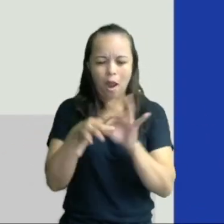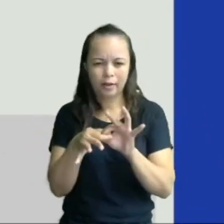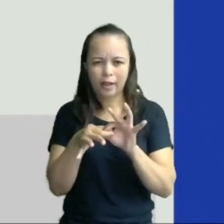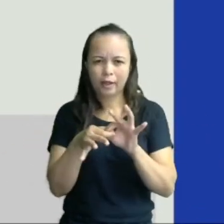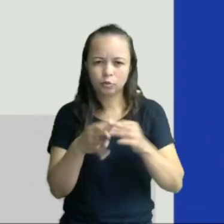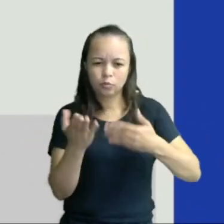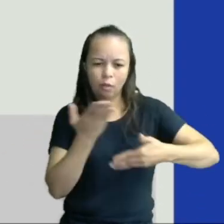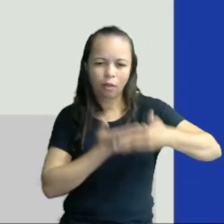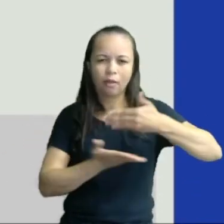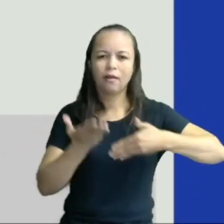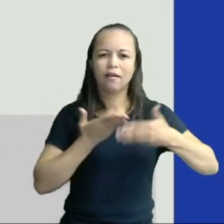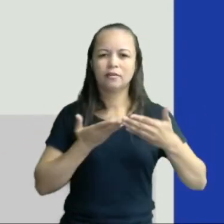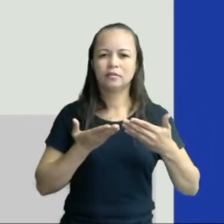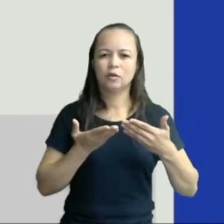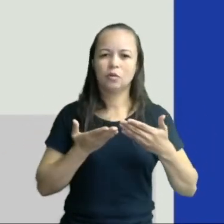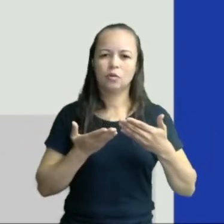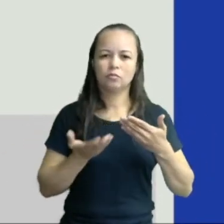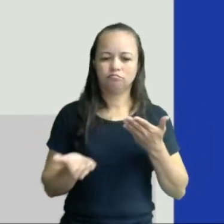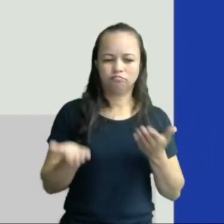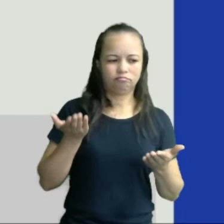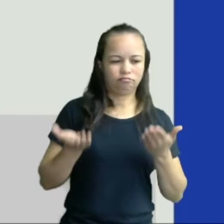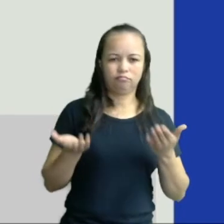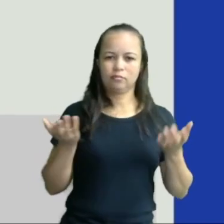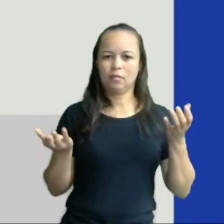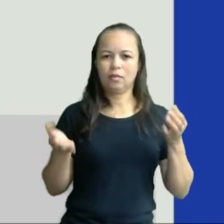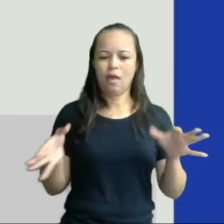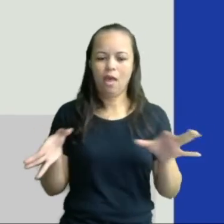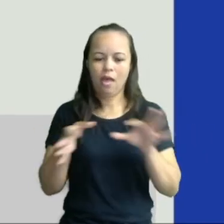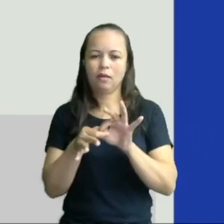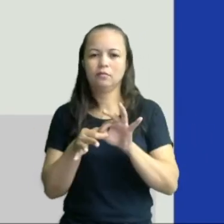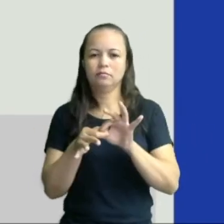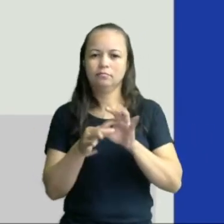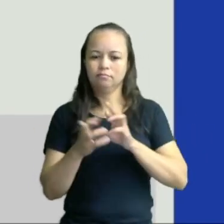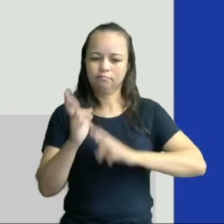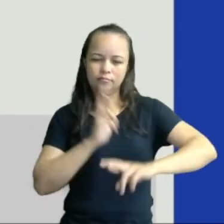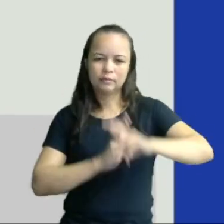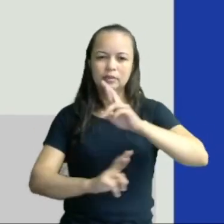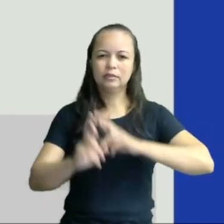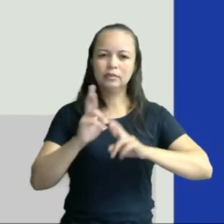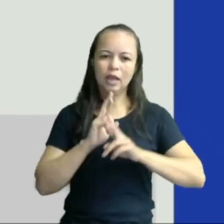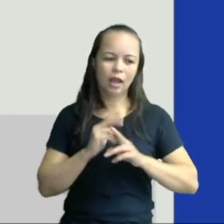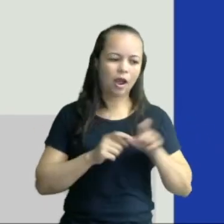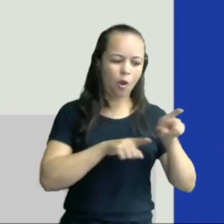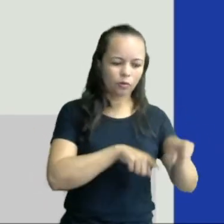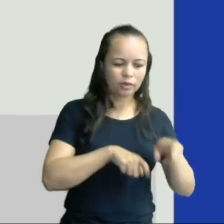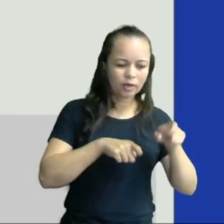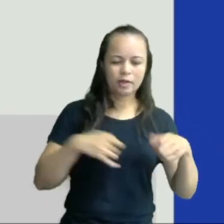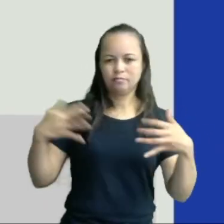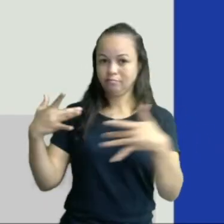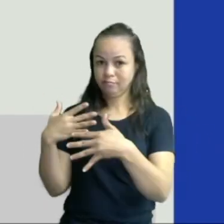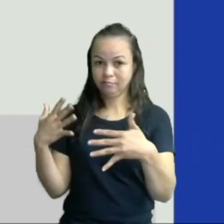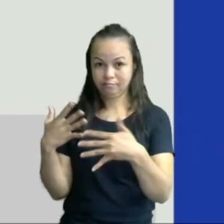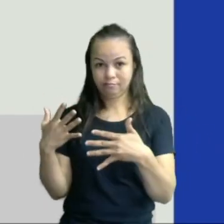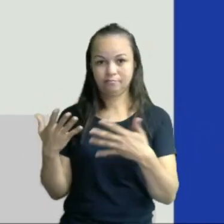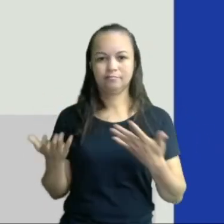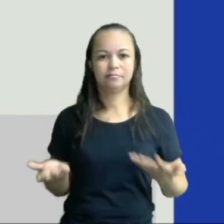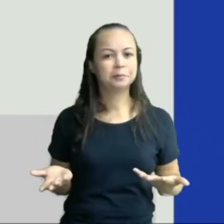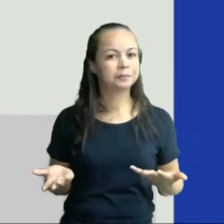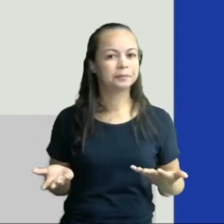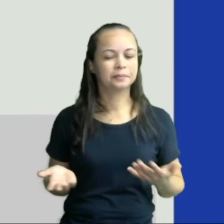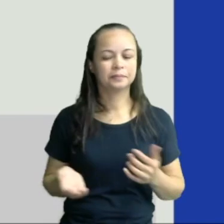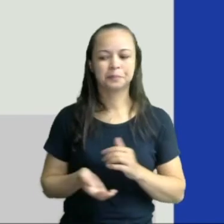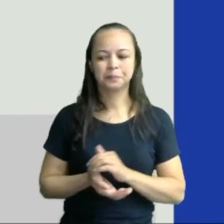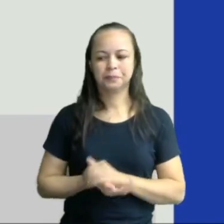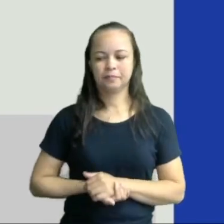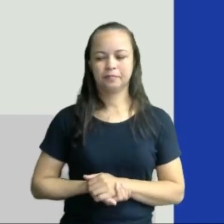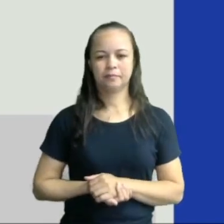um ao outro? Um depende do outro? Existe uma relação entre um e o outro?